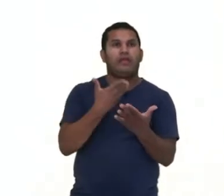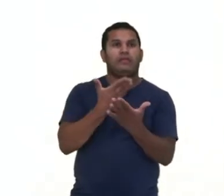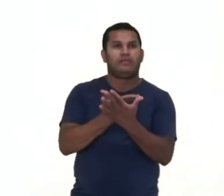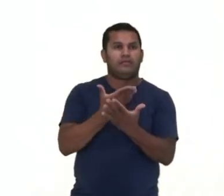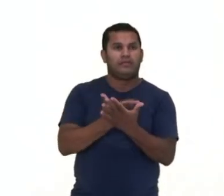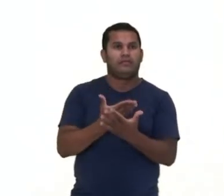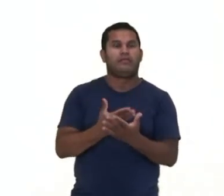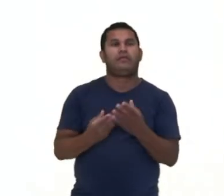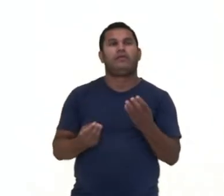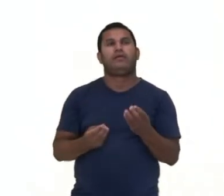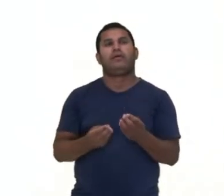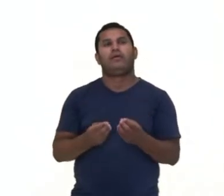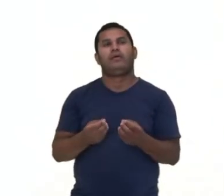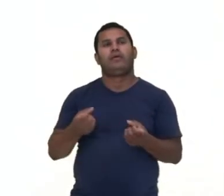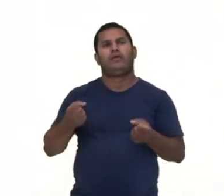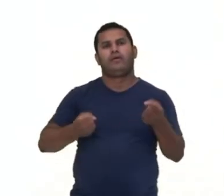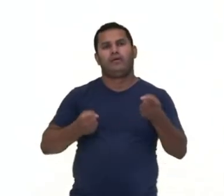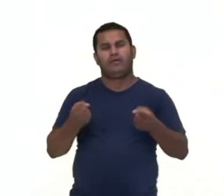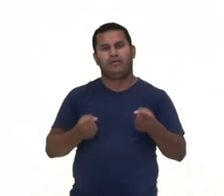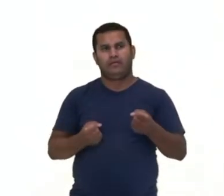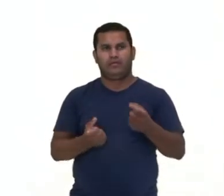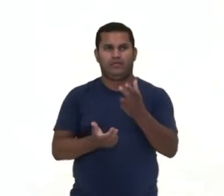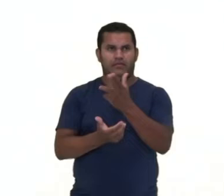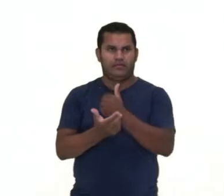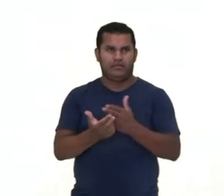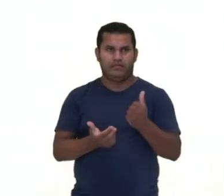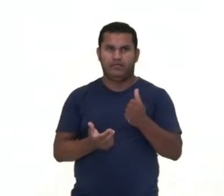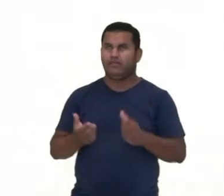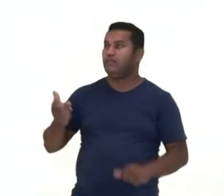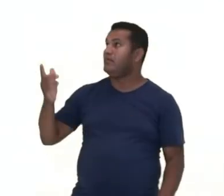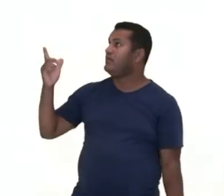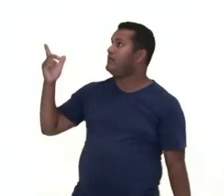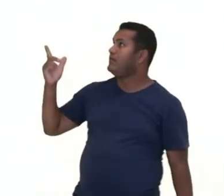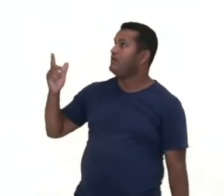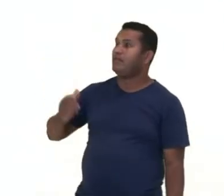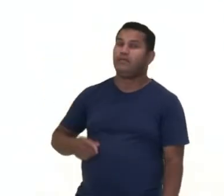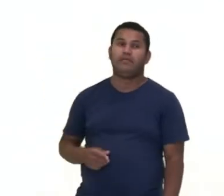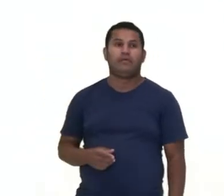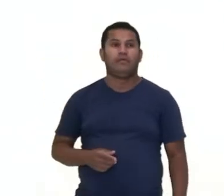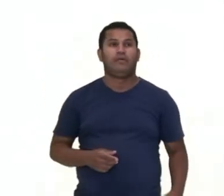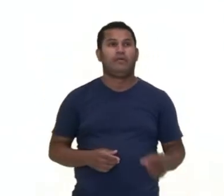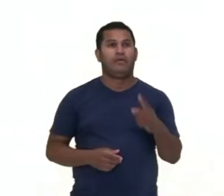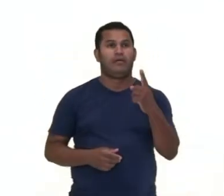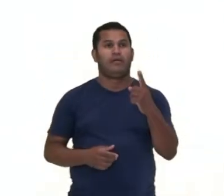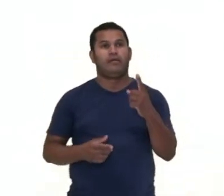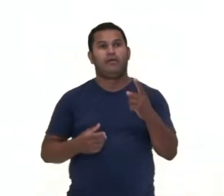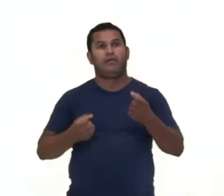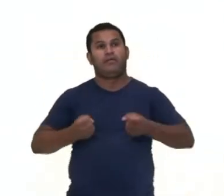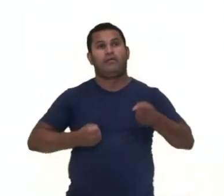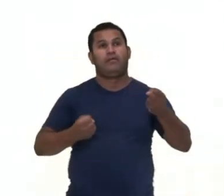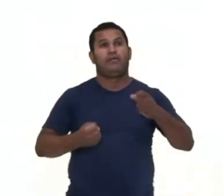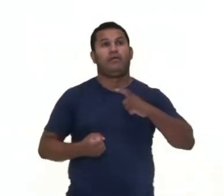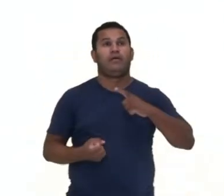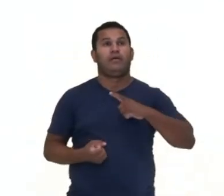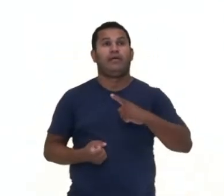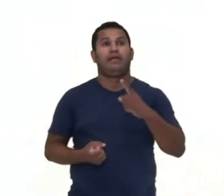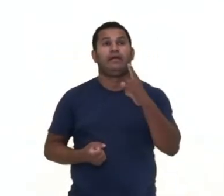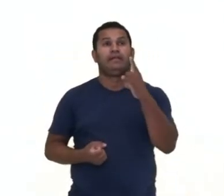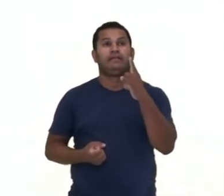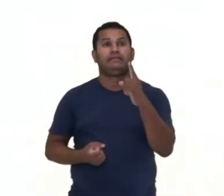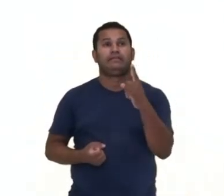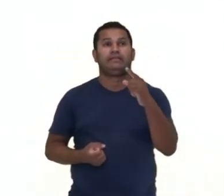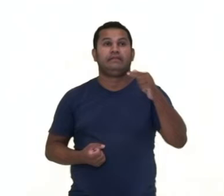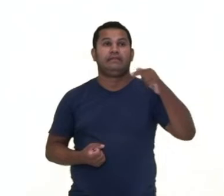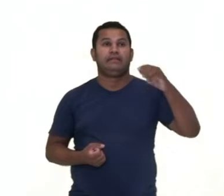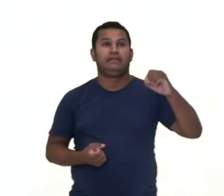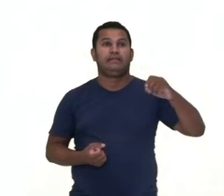Eu deixei essa imagem aqui que fala o seguinte: o motorista estava a 170 km por hora e sem cinto de segurança ao colidir com um